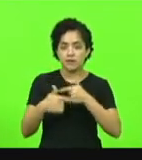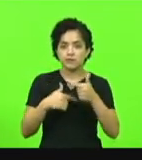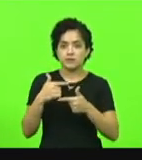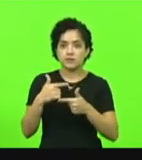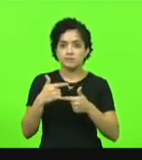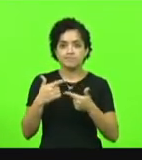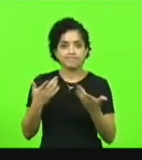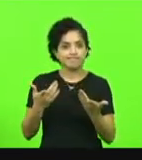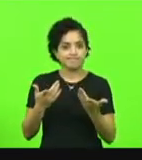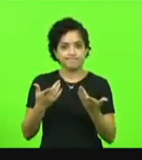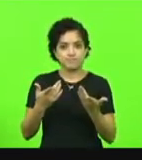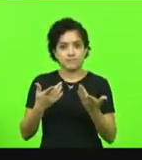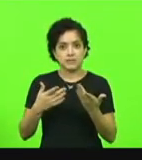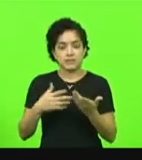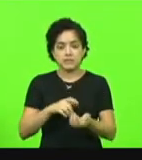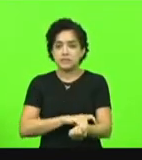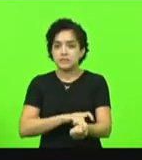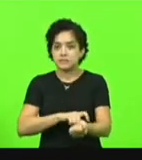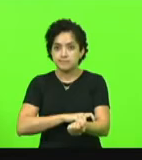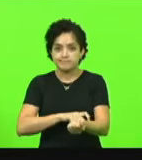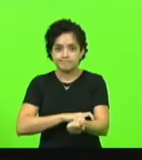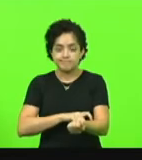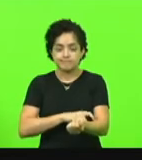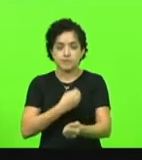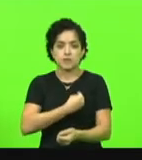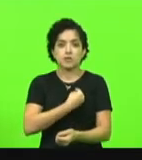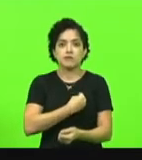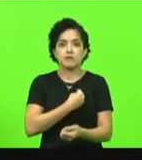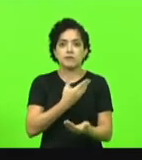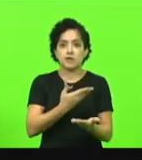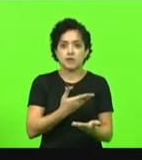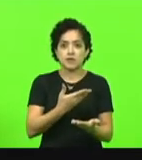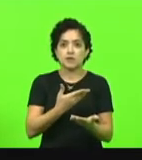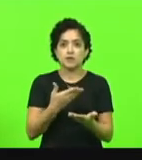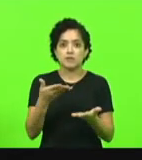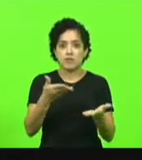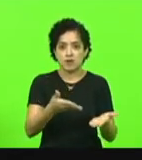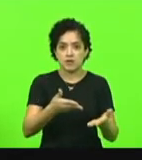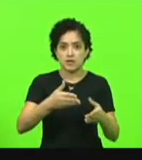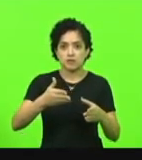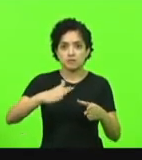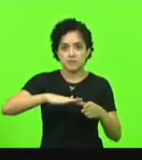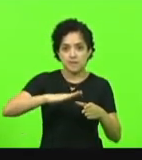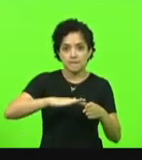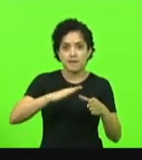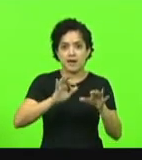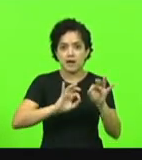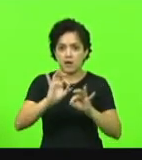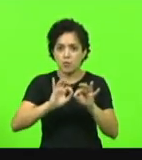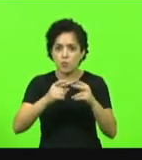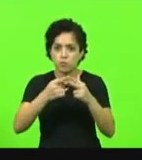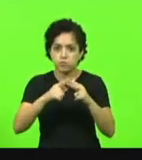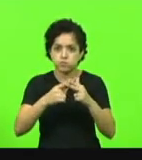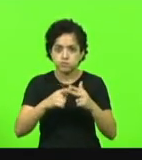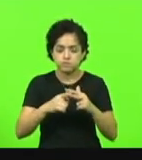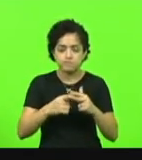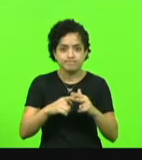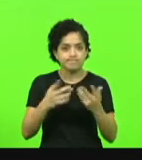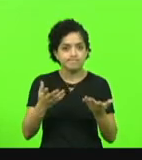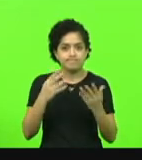com essa merda. Os amigos aqui, ó, que moram aqui na região, venham de casa para vir aqui tapar os buracos. Vê se isso é uma verdadeira